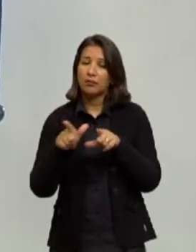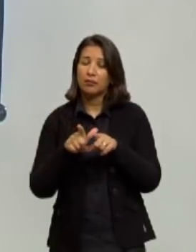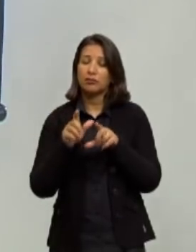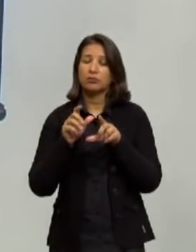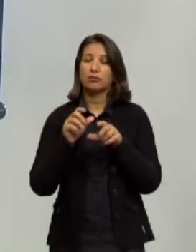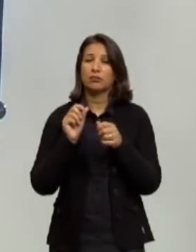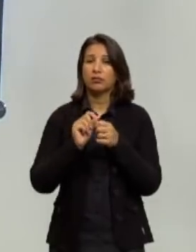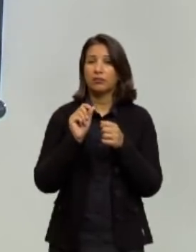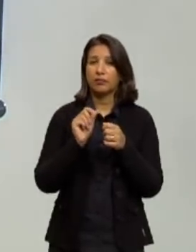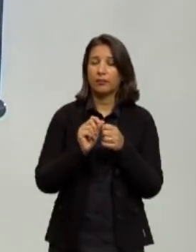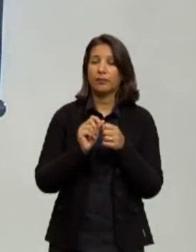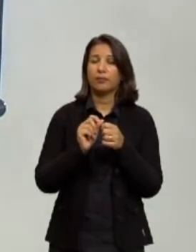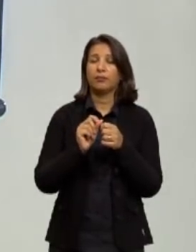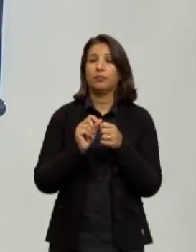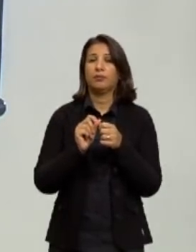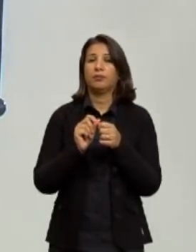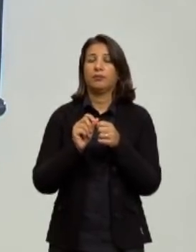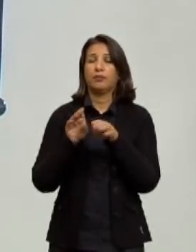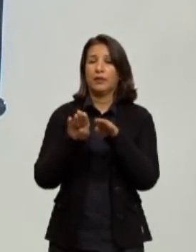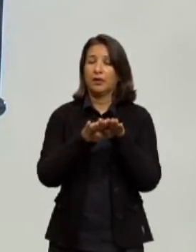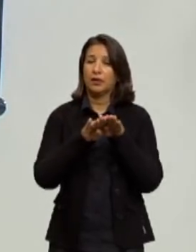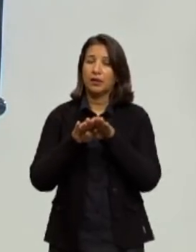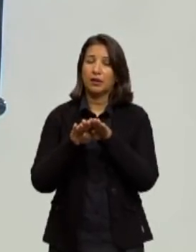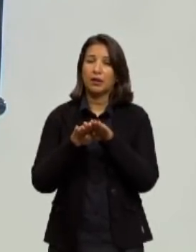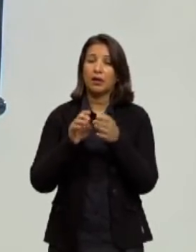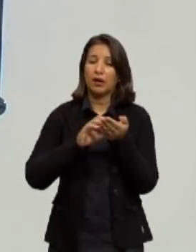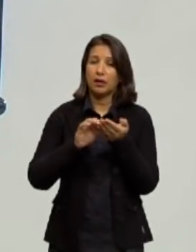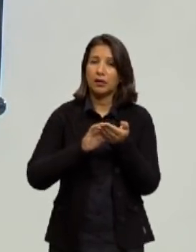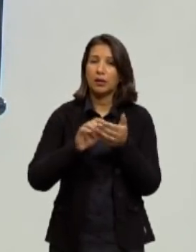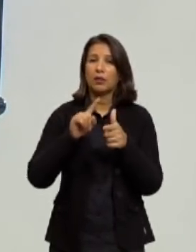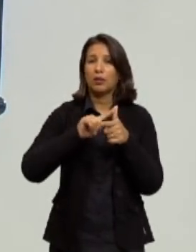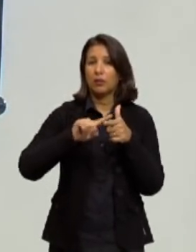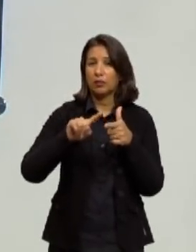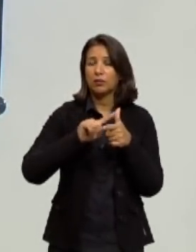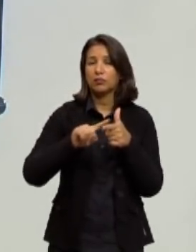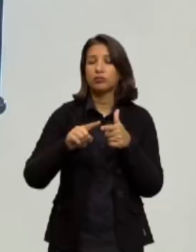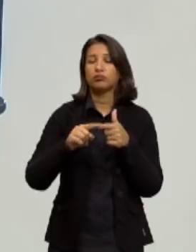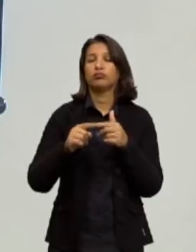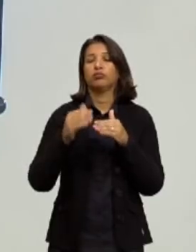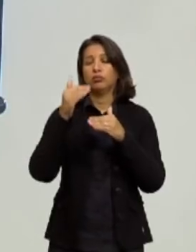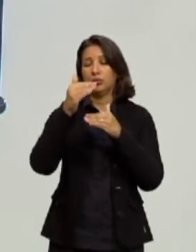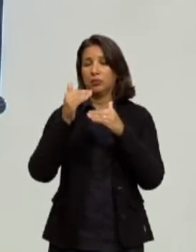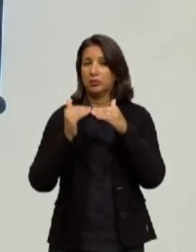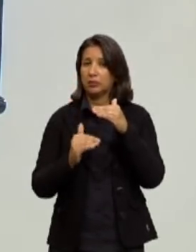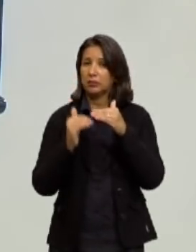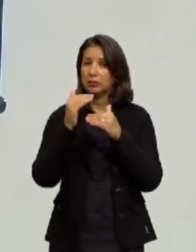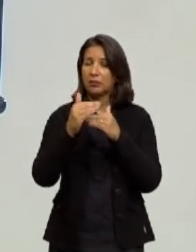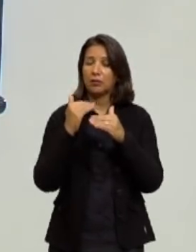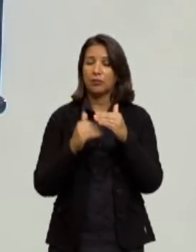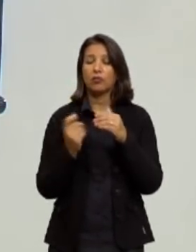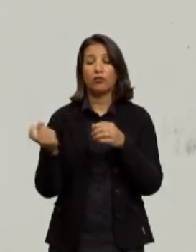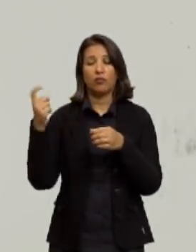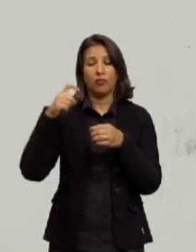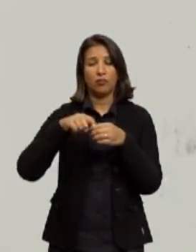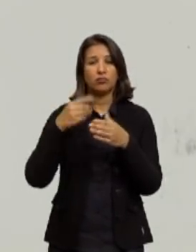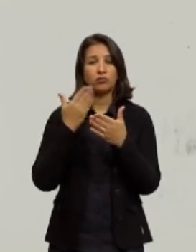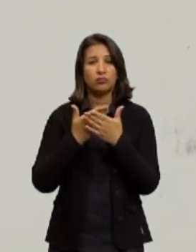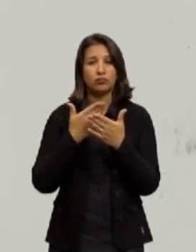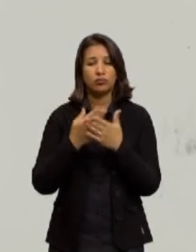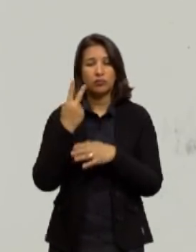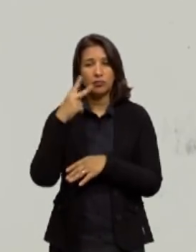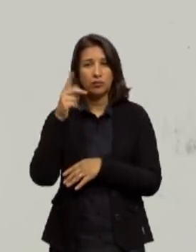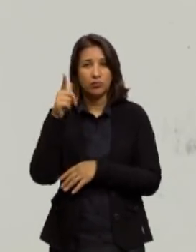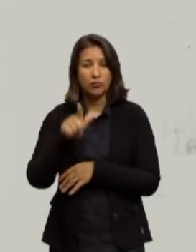a então se tu perdeu essa aula volta lá tá tudo disponível para vocês certo e aí o que que nós vamos fazer aqui